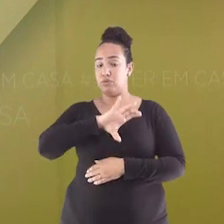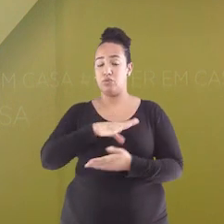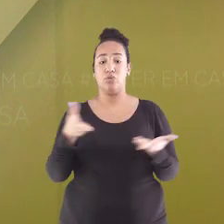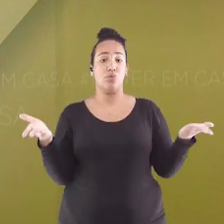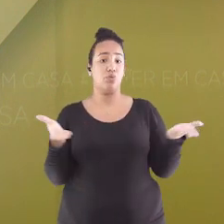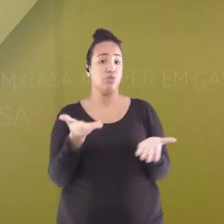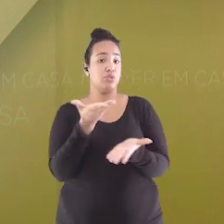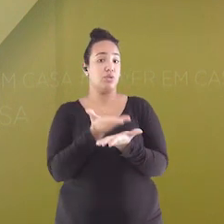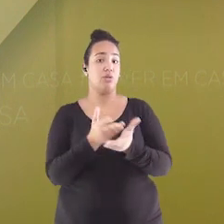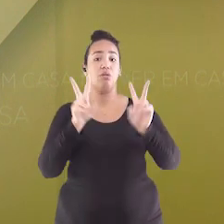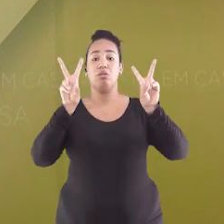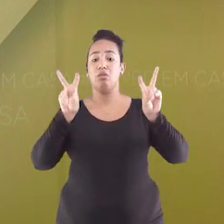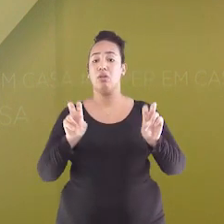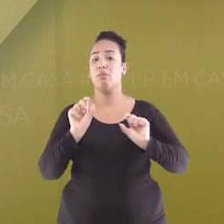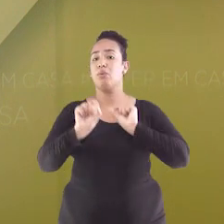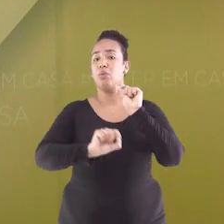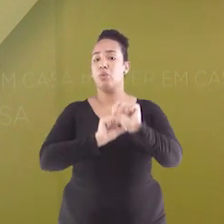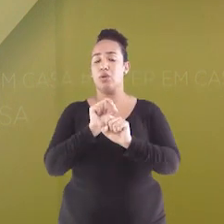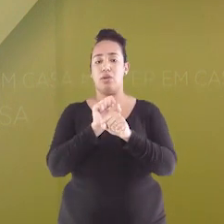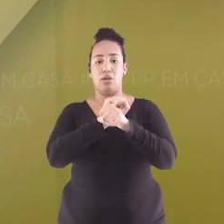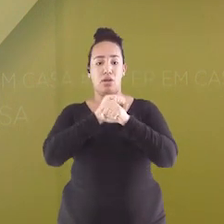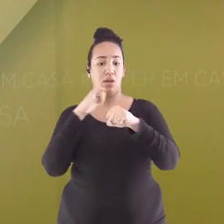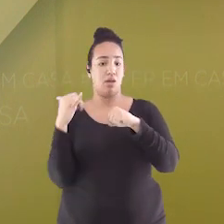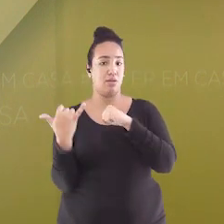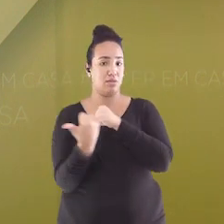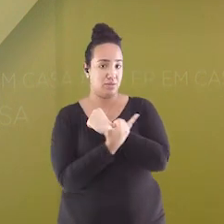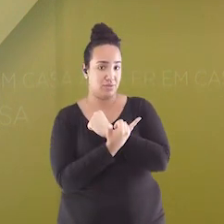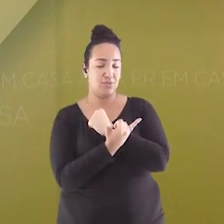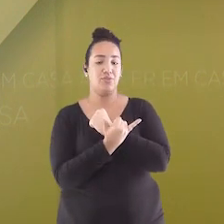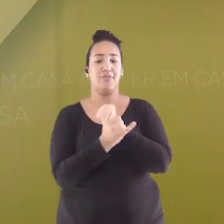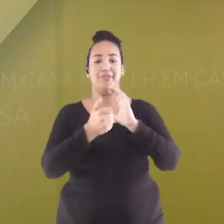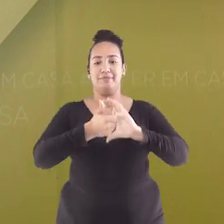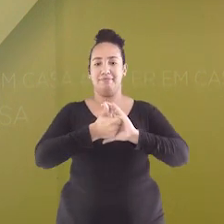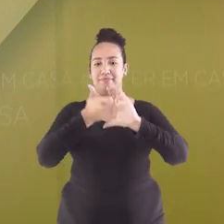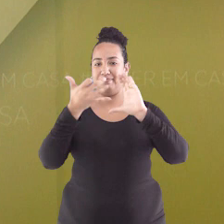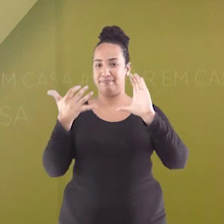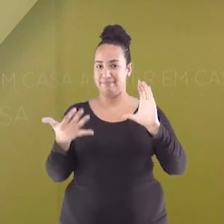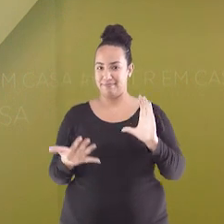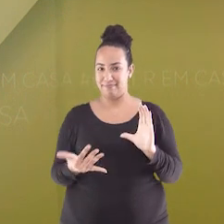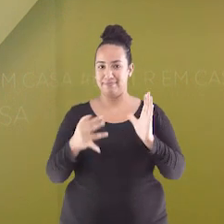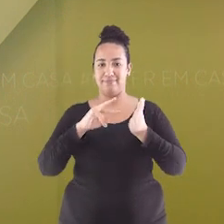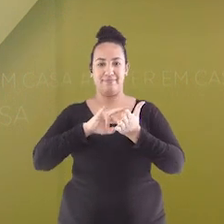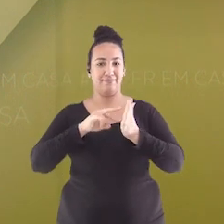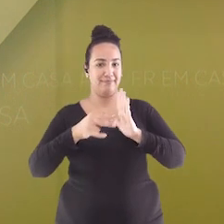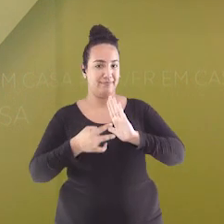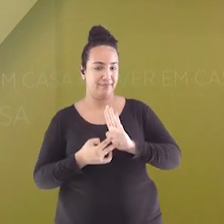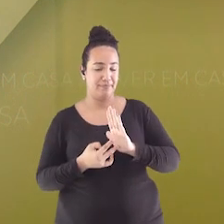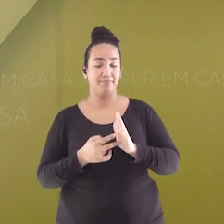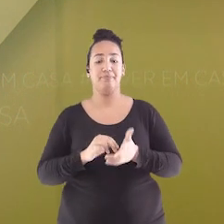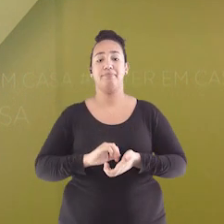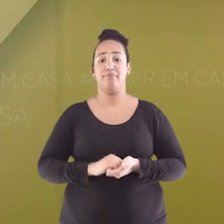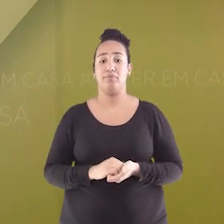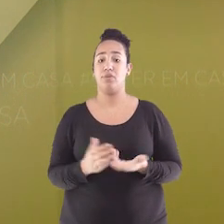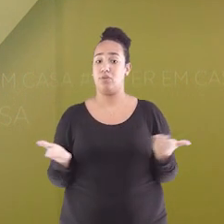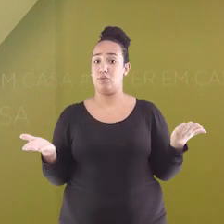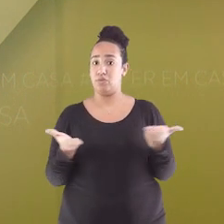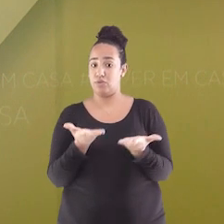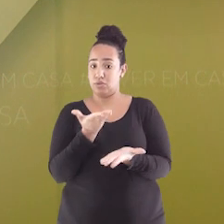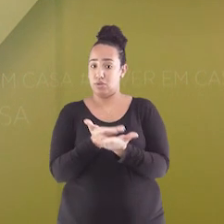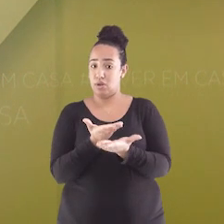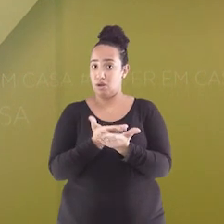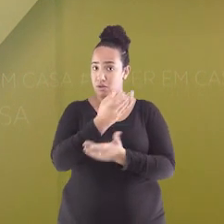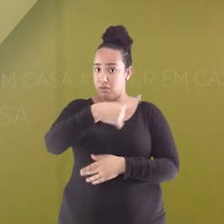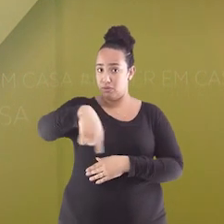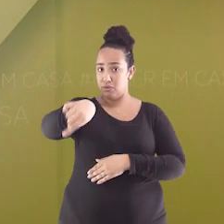aula de hoje é adjetivos, são as características. Para a aula de hoje,